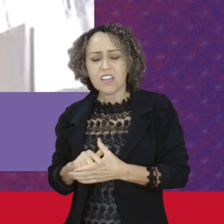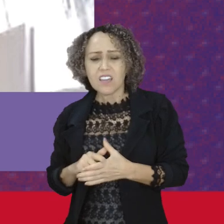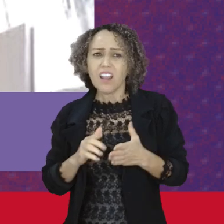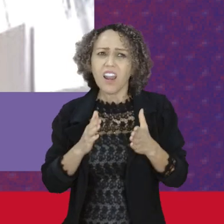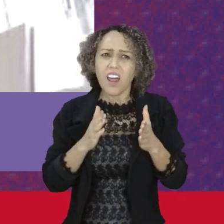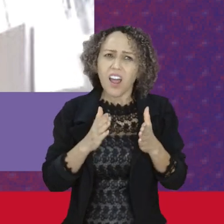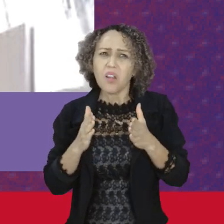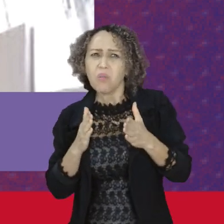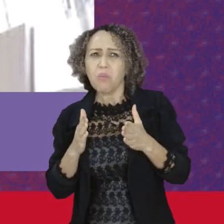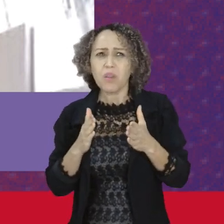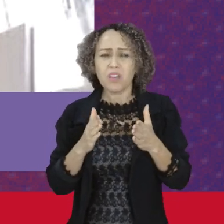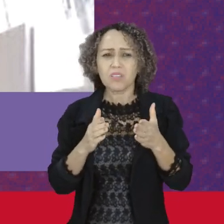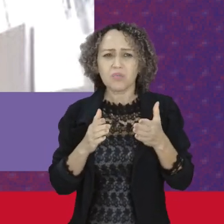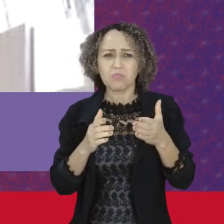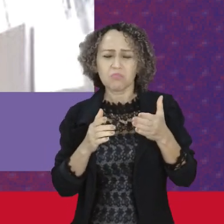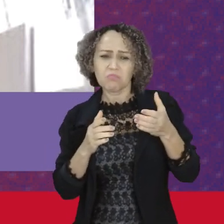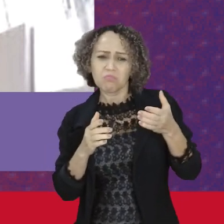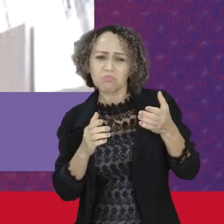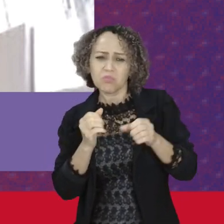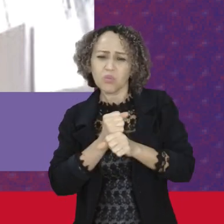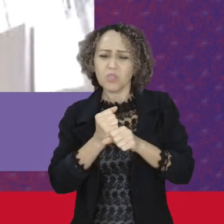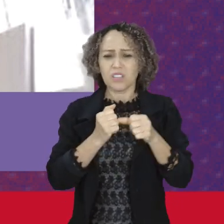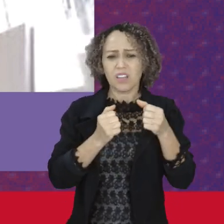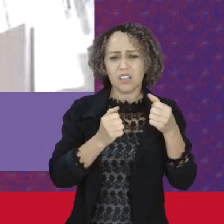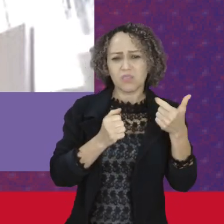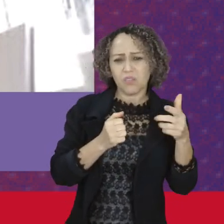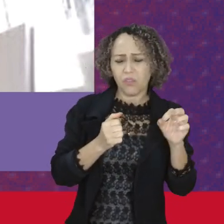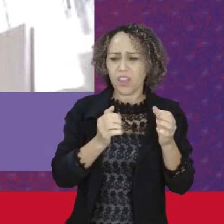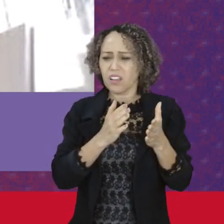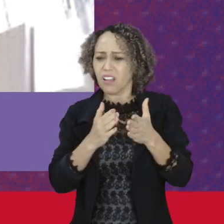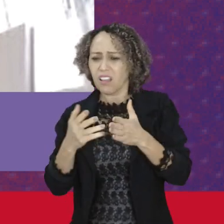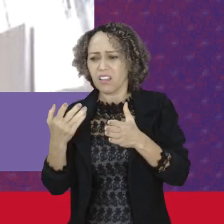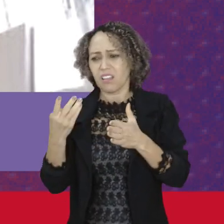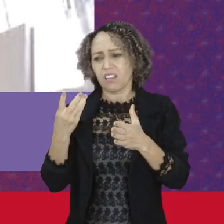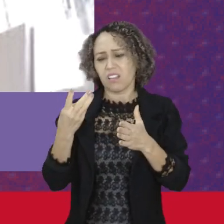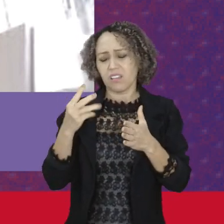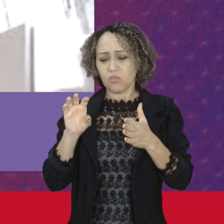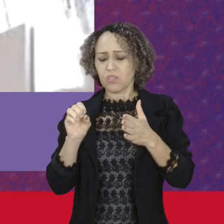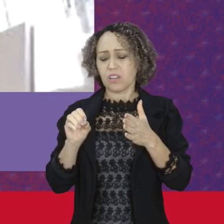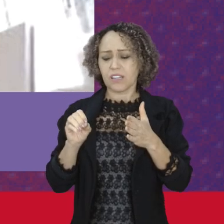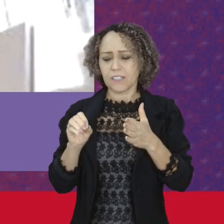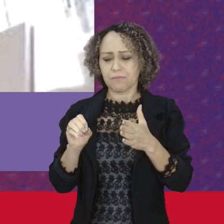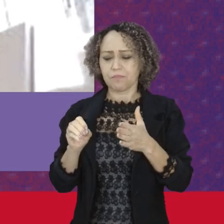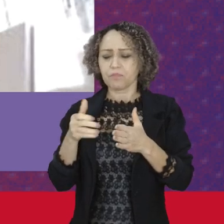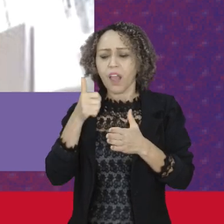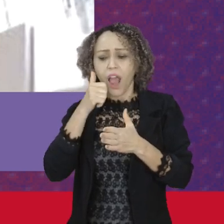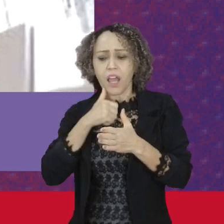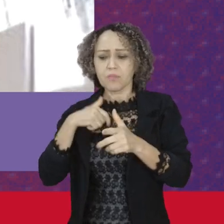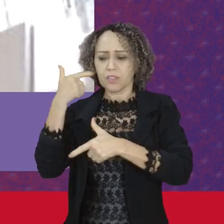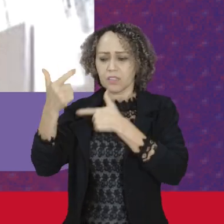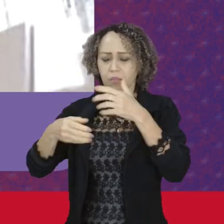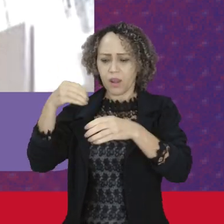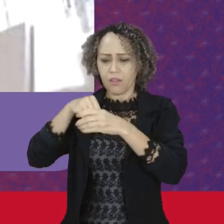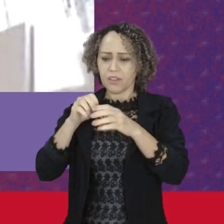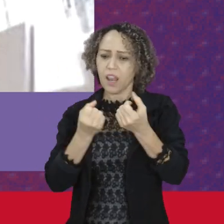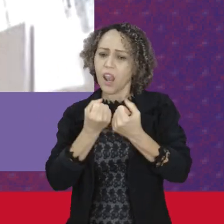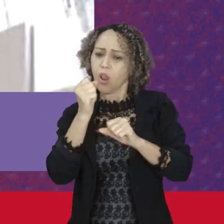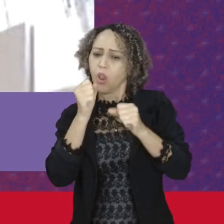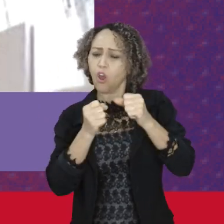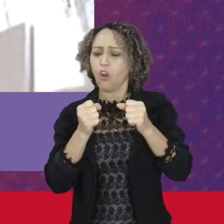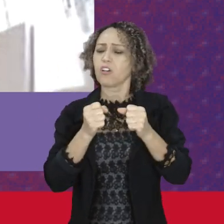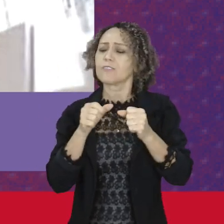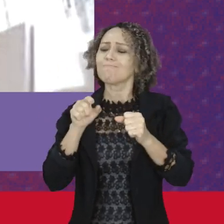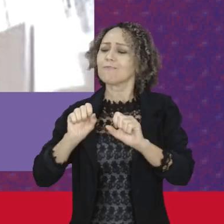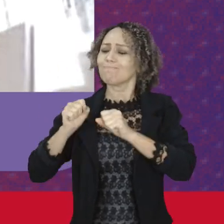anos 30, das operárias em relação aos direitos, da defesa dos direitos trabalhistas.